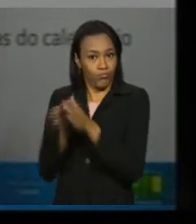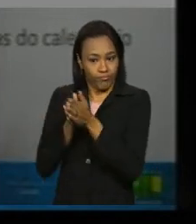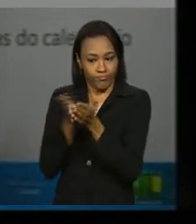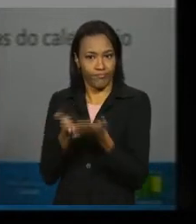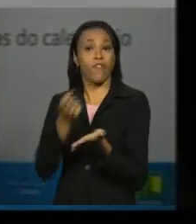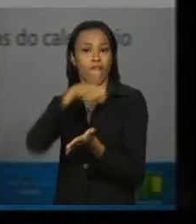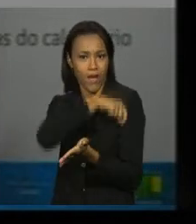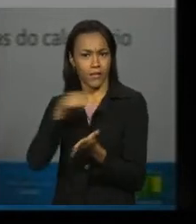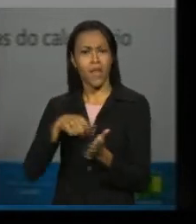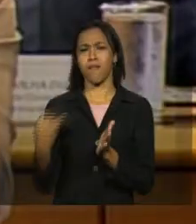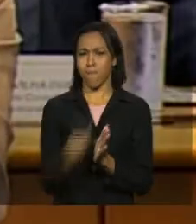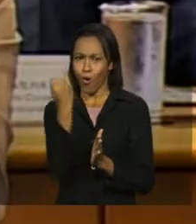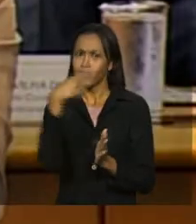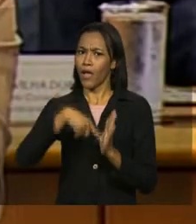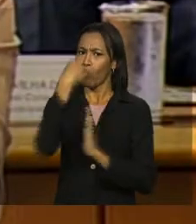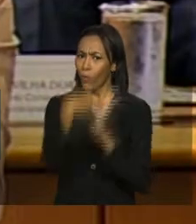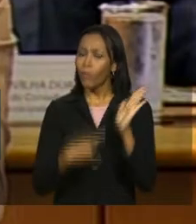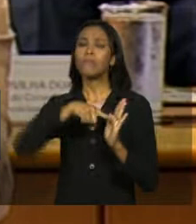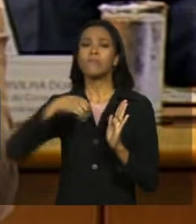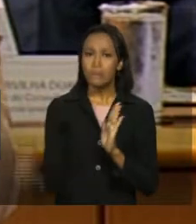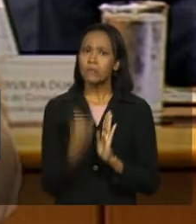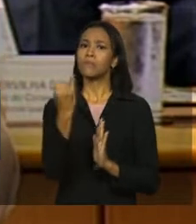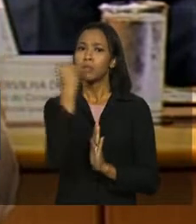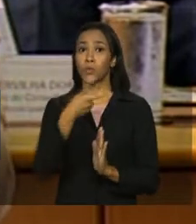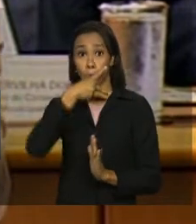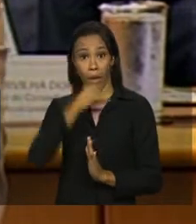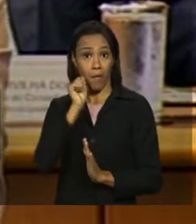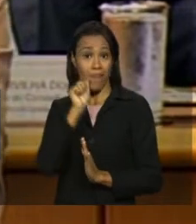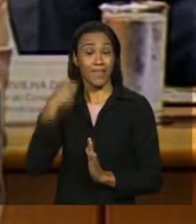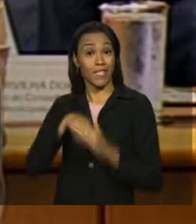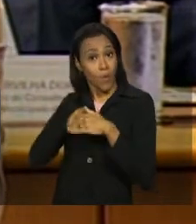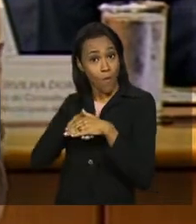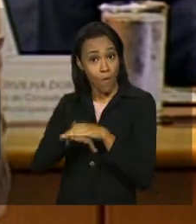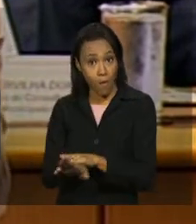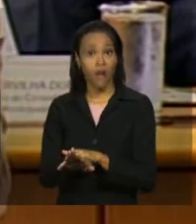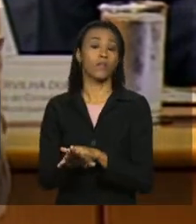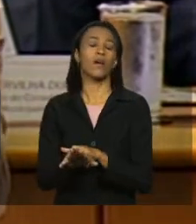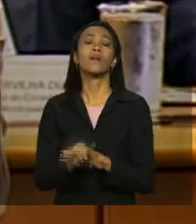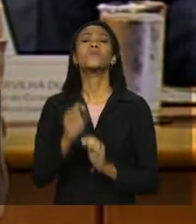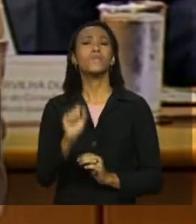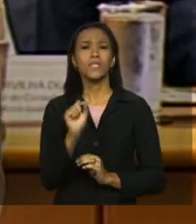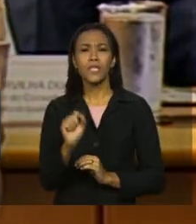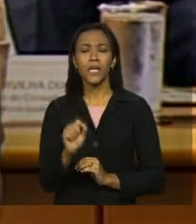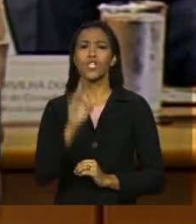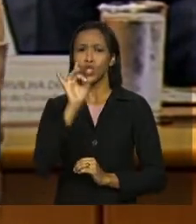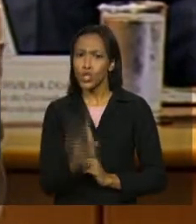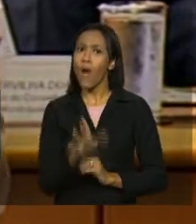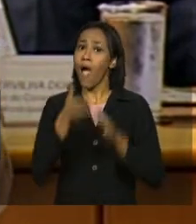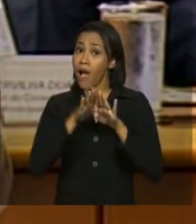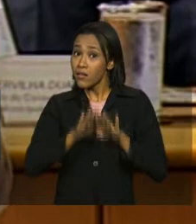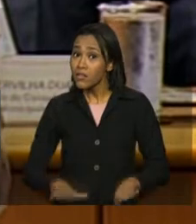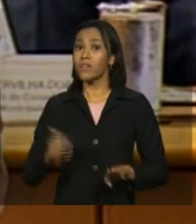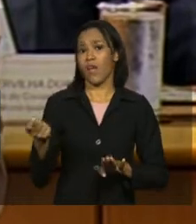importante frisar que a caderneta um documento importante os pais devem guardar essa caderneta É no sentido de que só